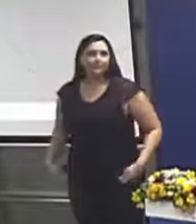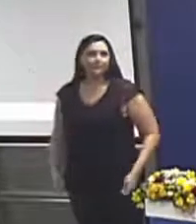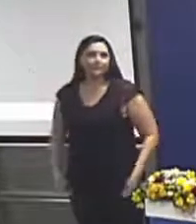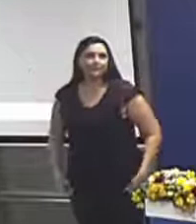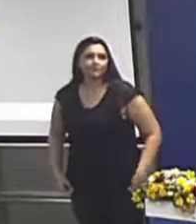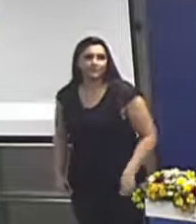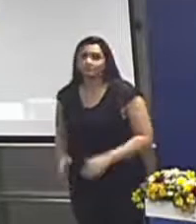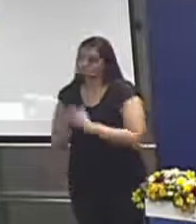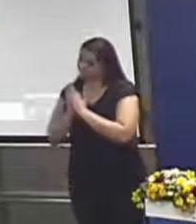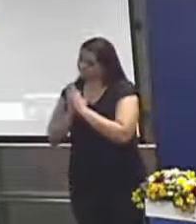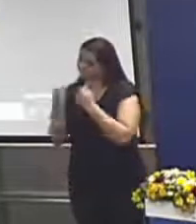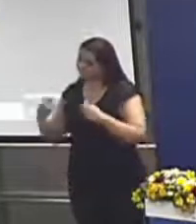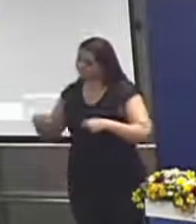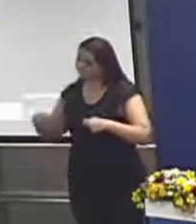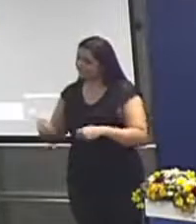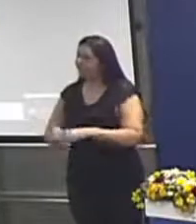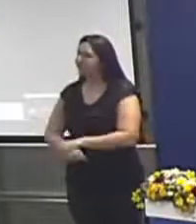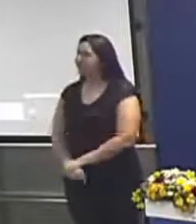Orar é preciso.